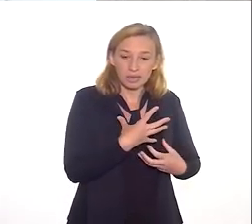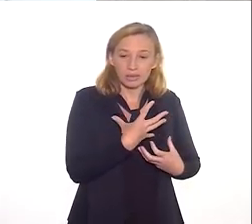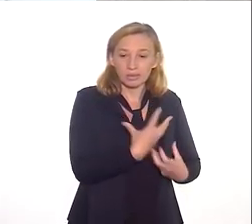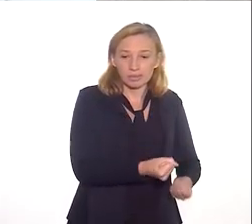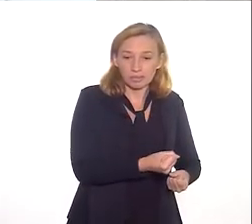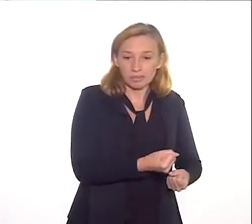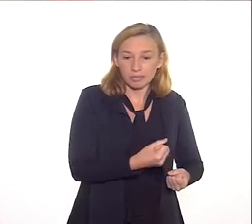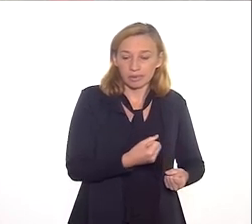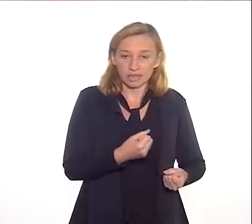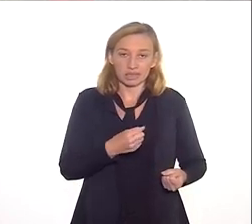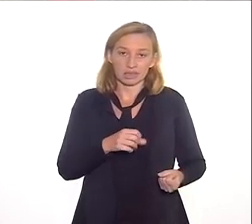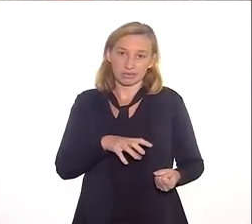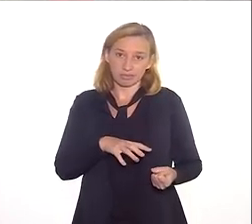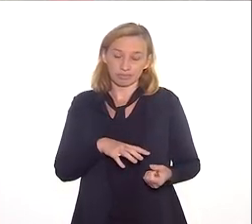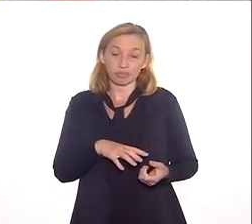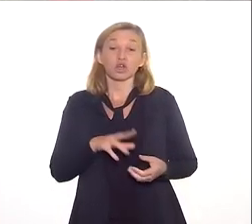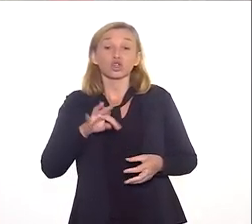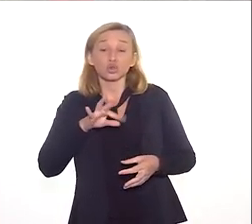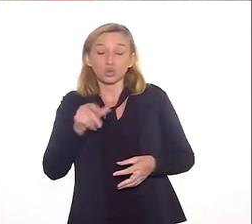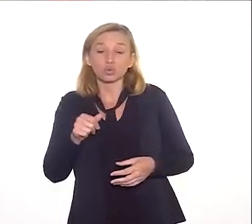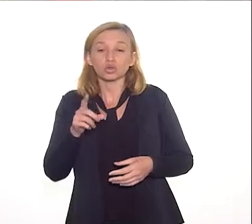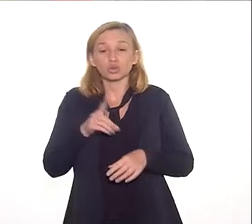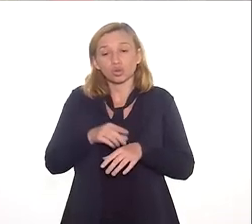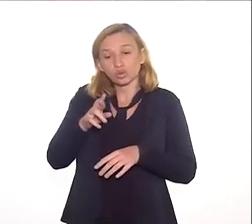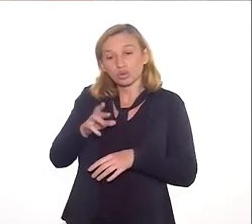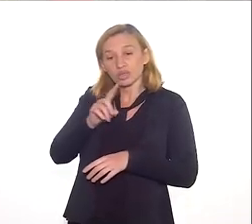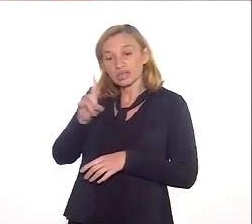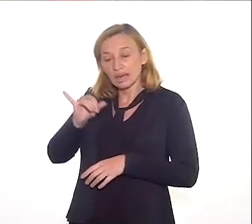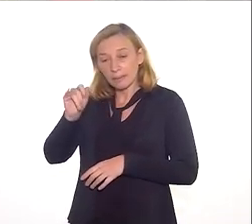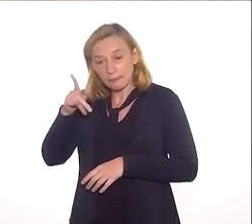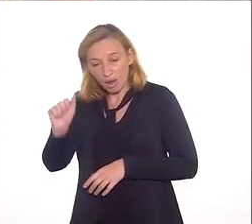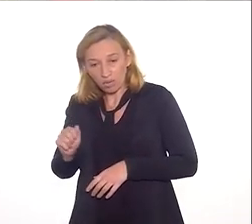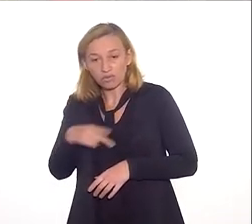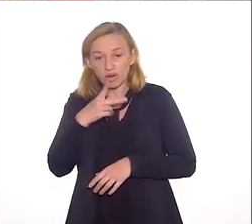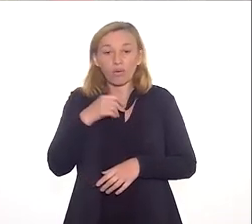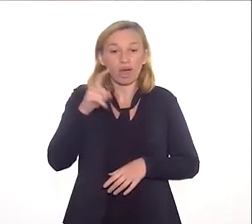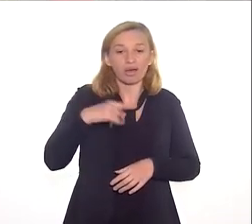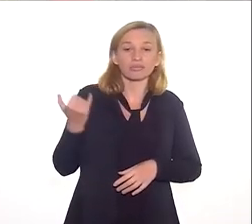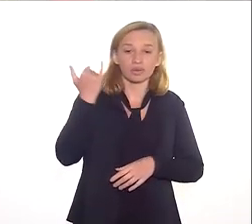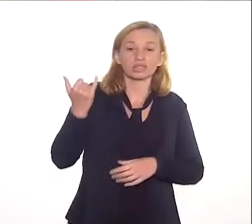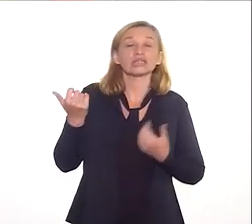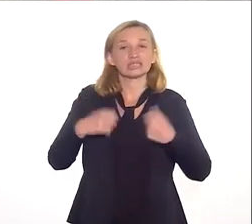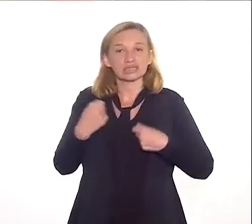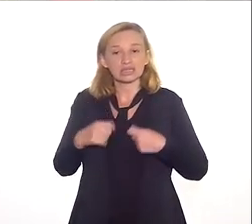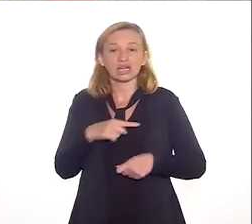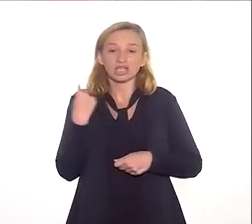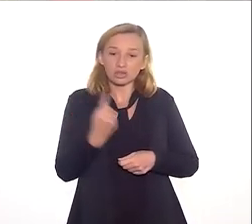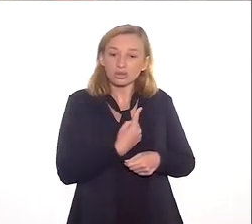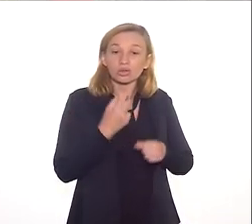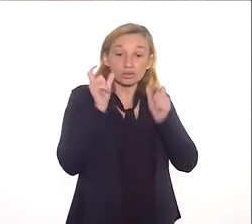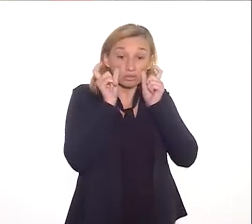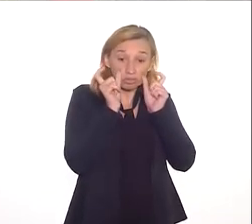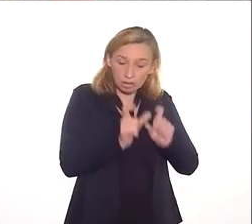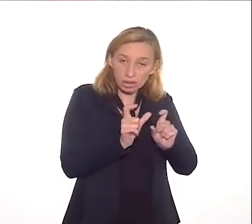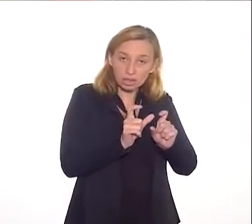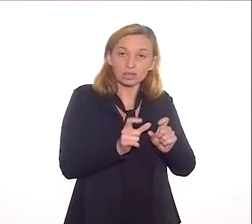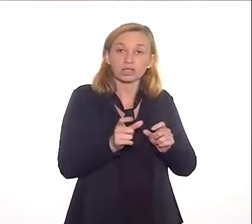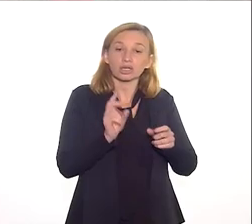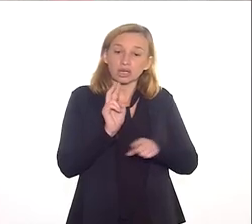para o bebê. Então, tudo que o Dr. Zé Paulo colocou é extremamente importante. É necessário que a gente